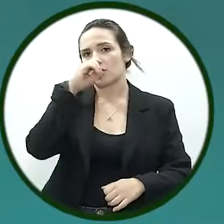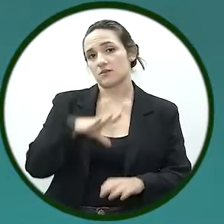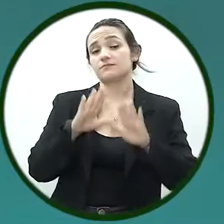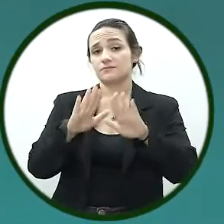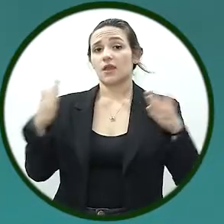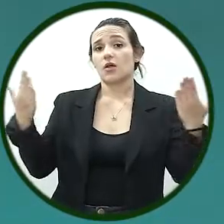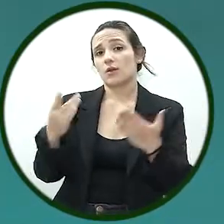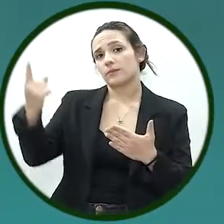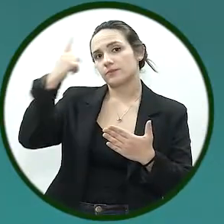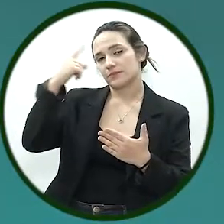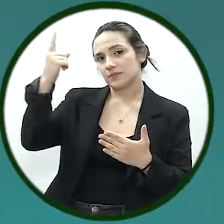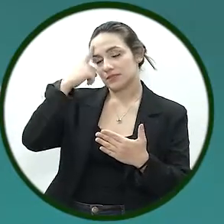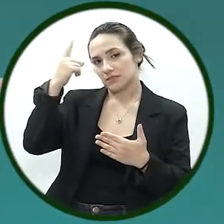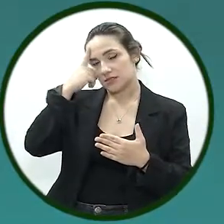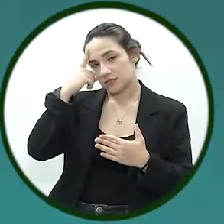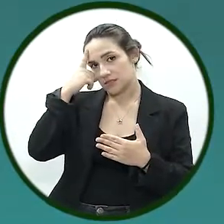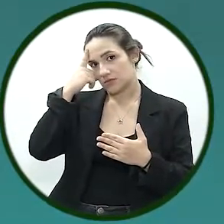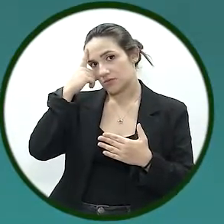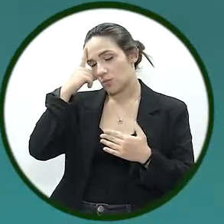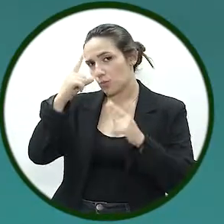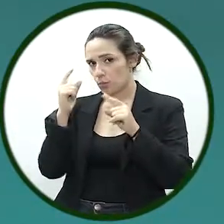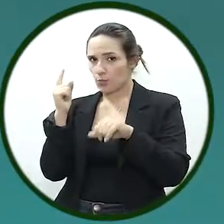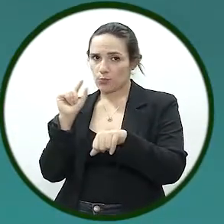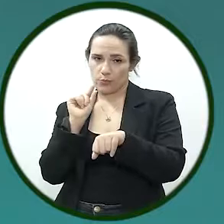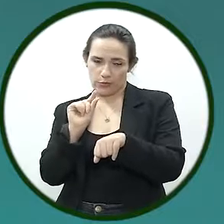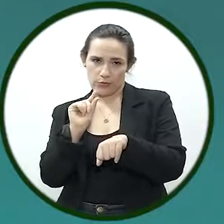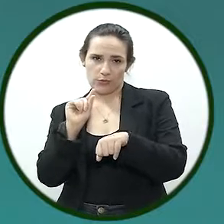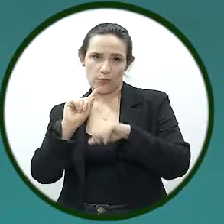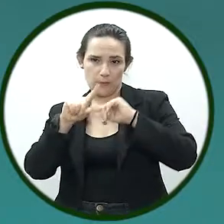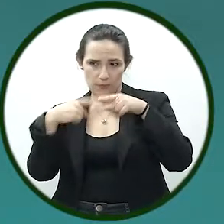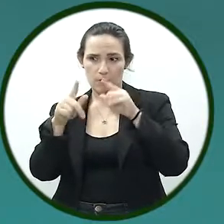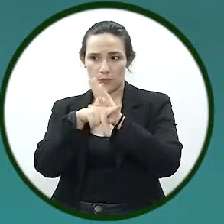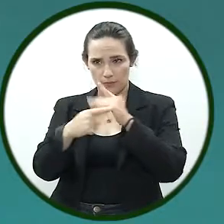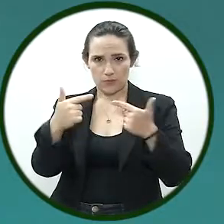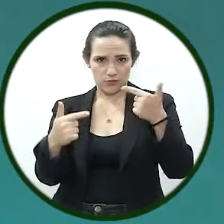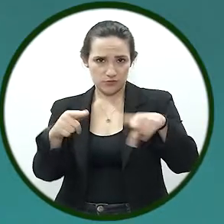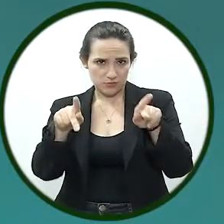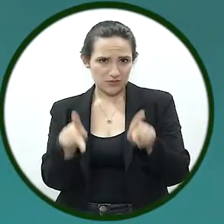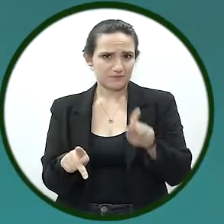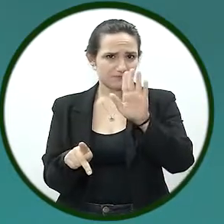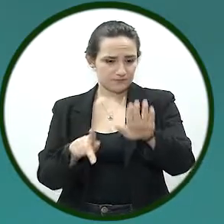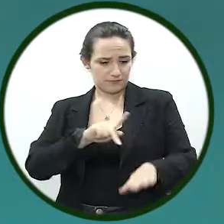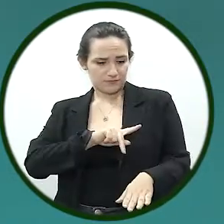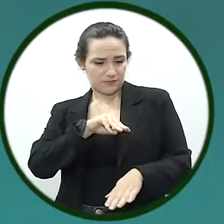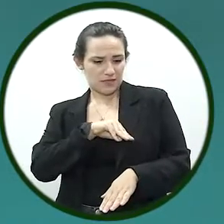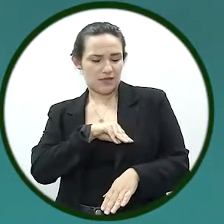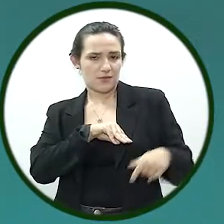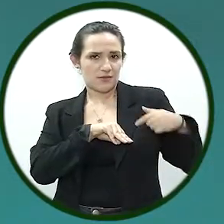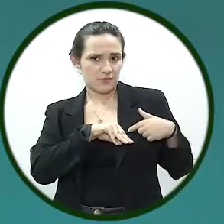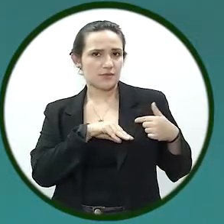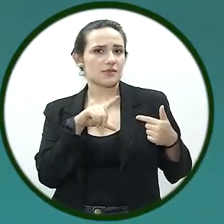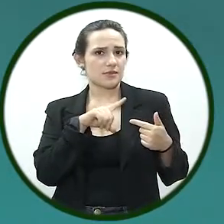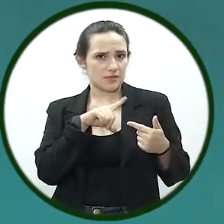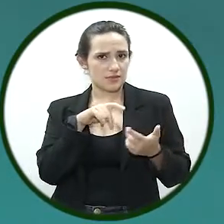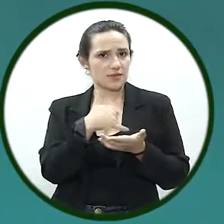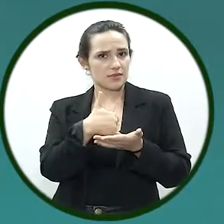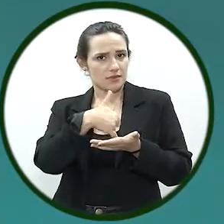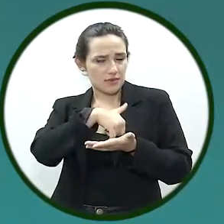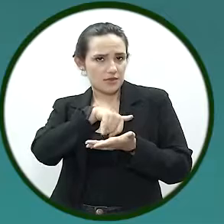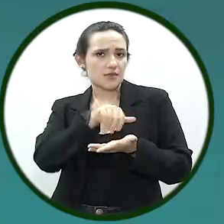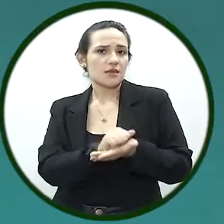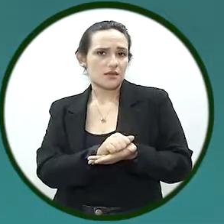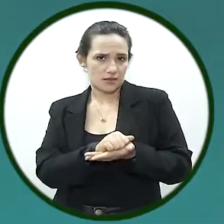violência, tanto a Polícia Militar quanto outros órgãos, ela é medida, ela é registrada, ela é aferida